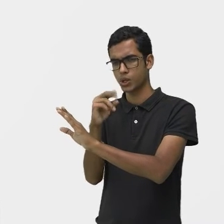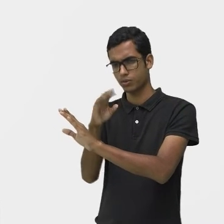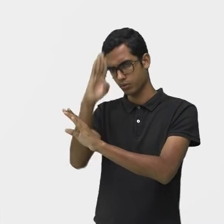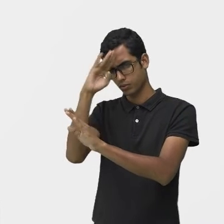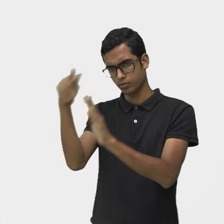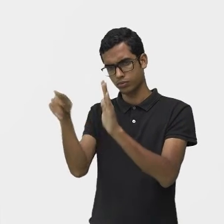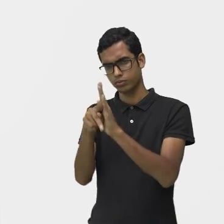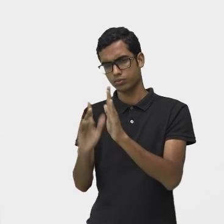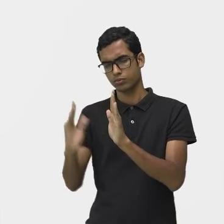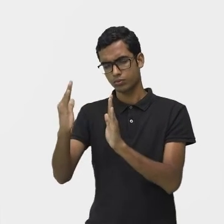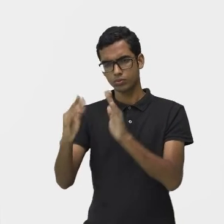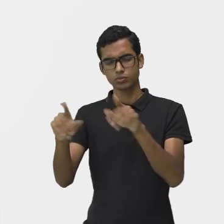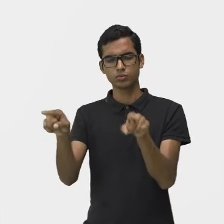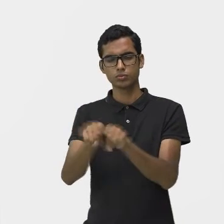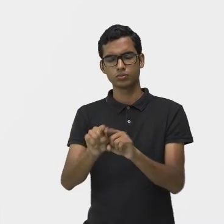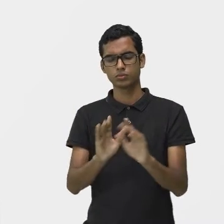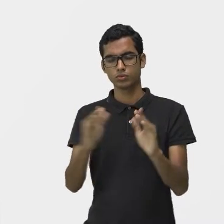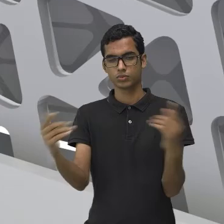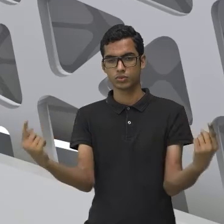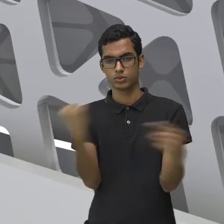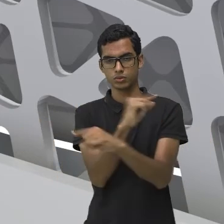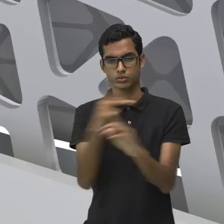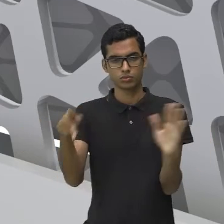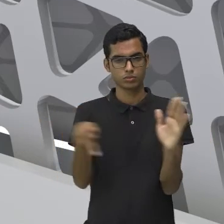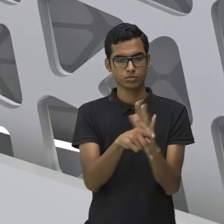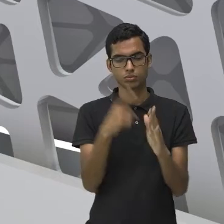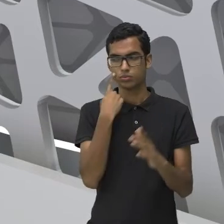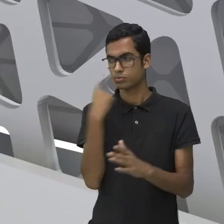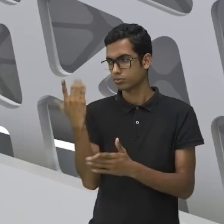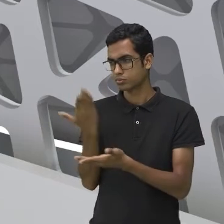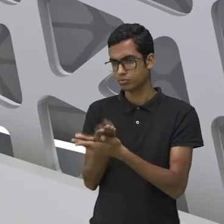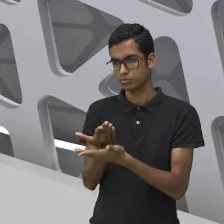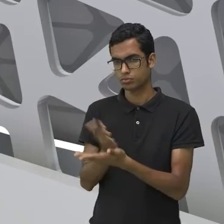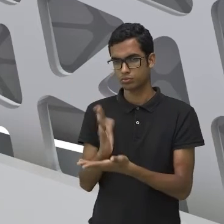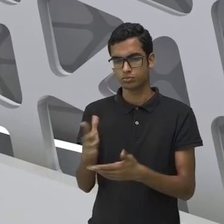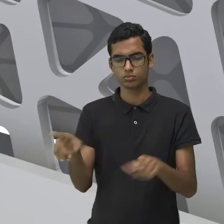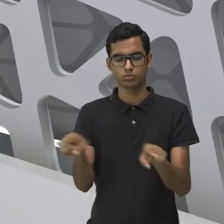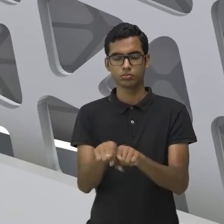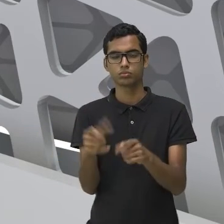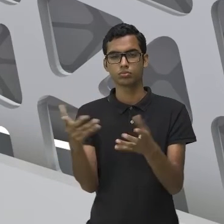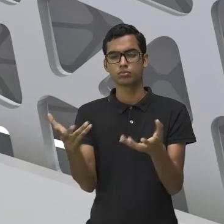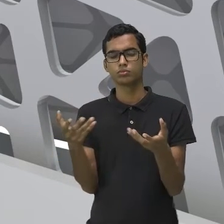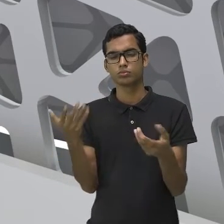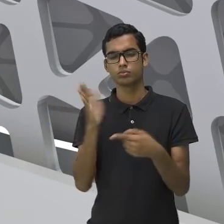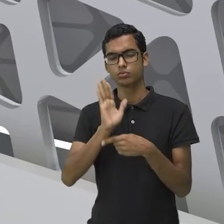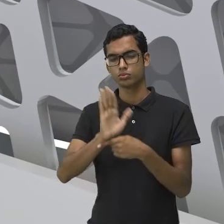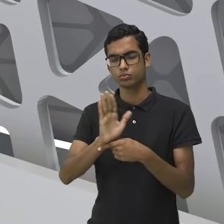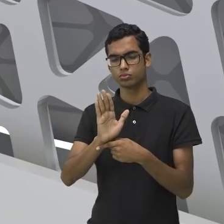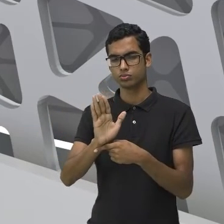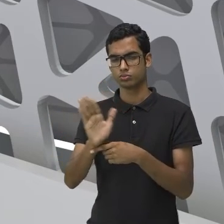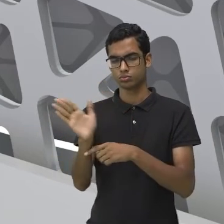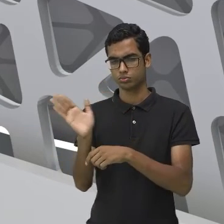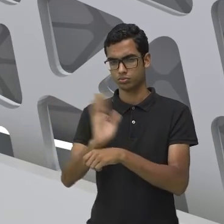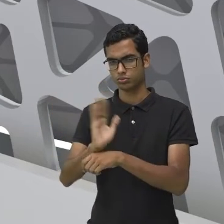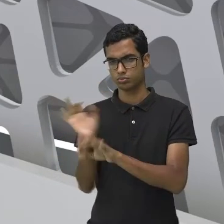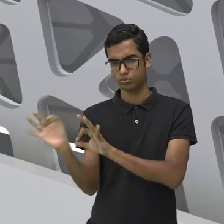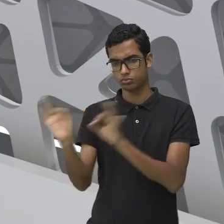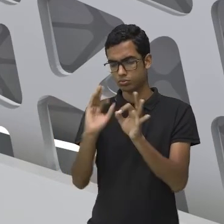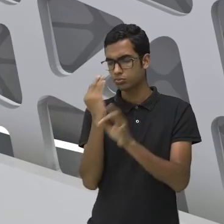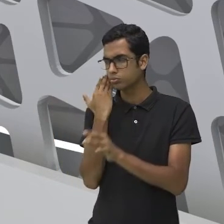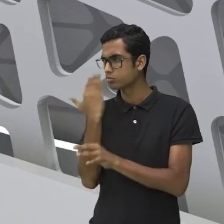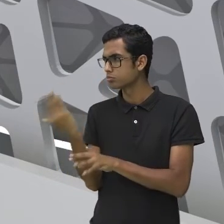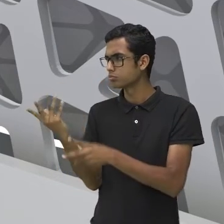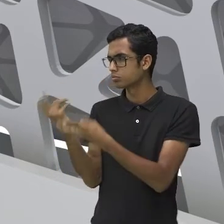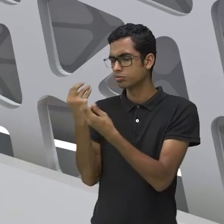É exatamente o inverso da primeira propriedade que a gente viu. E aí nós vamos, no vídeo também agora,